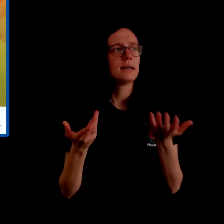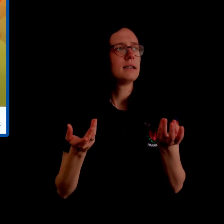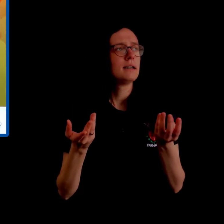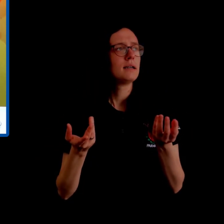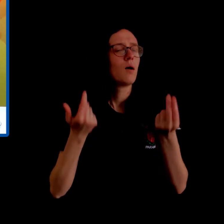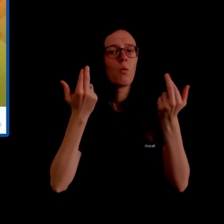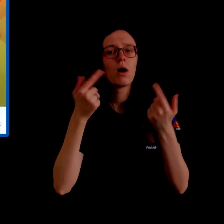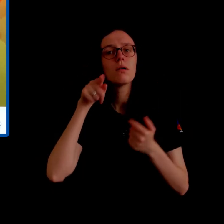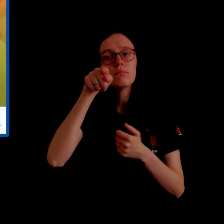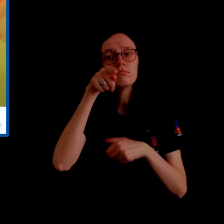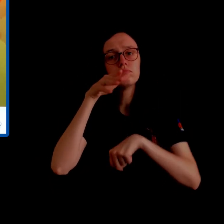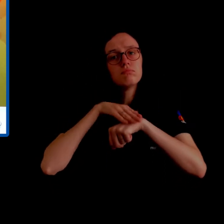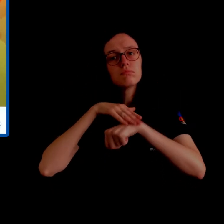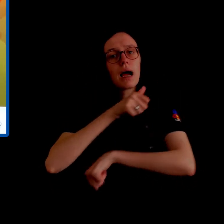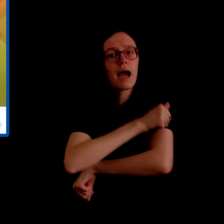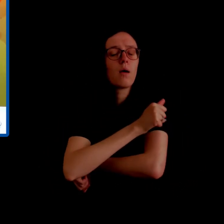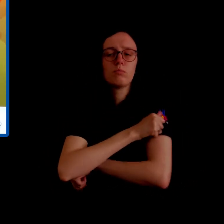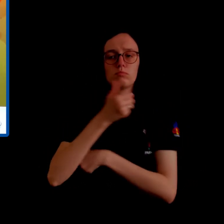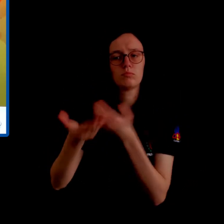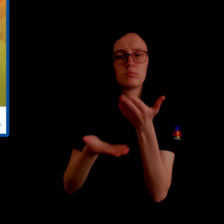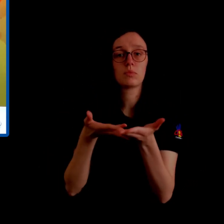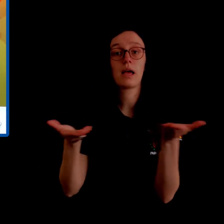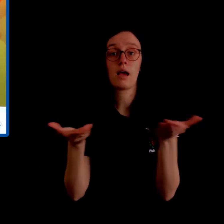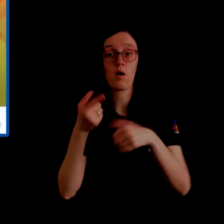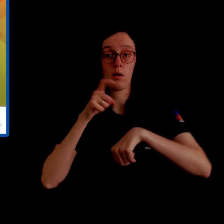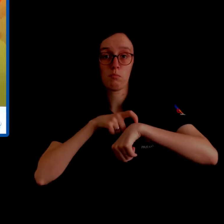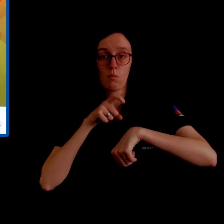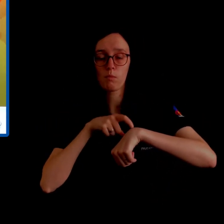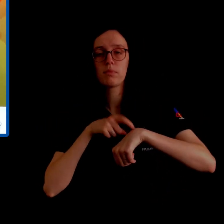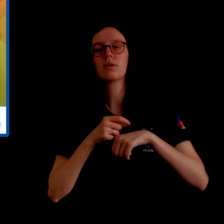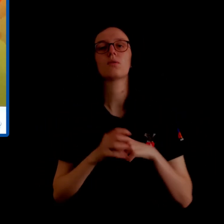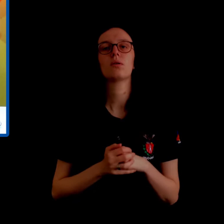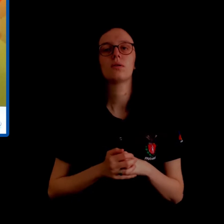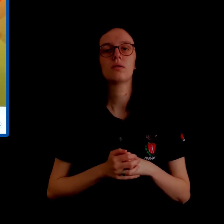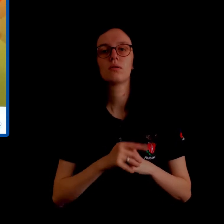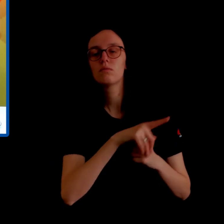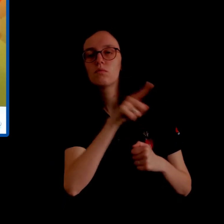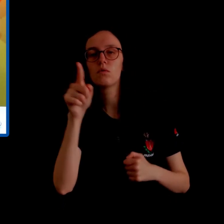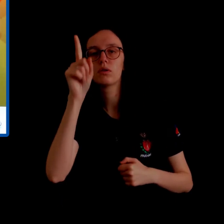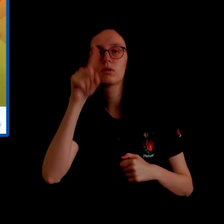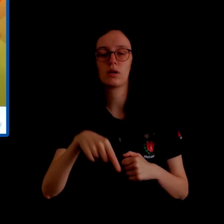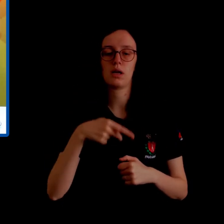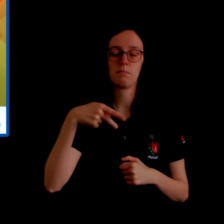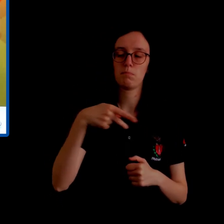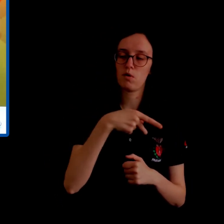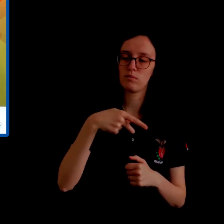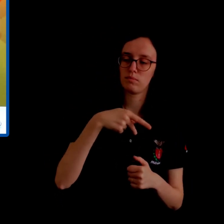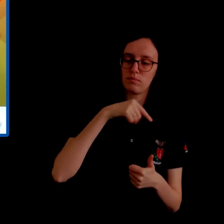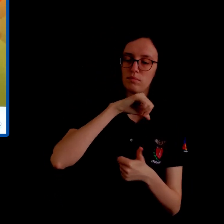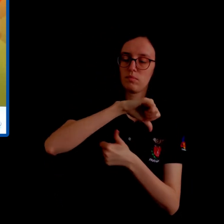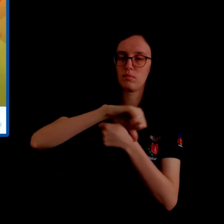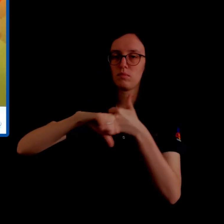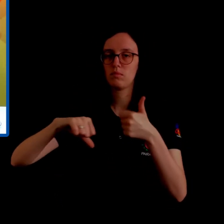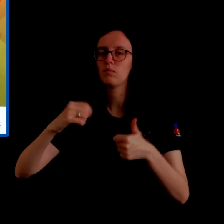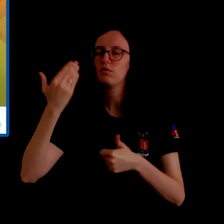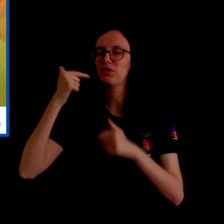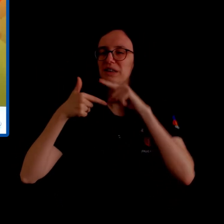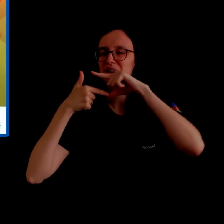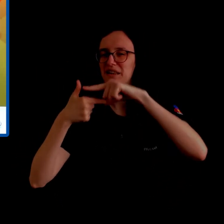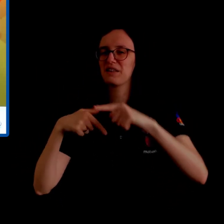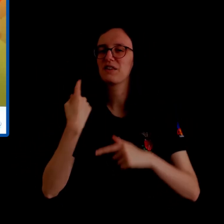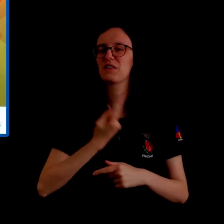essa mentoria com o seu aluno. Nesse momento, você passa a ser um professor que tradicionalmente nós chamamos